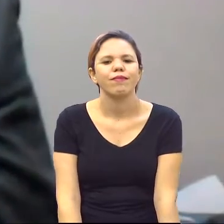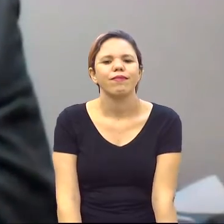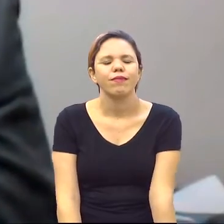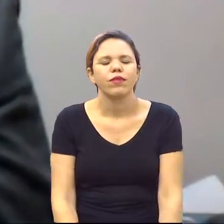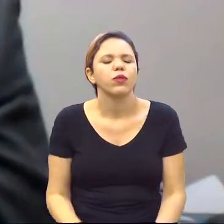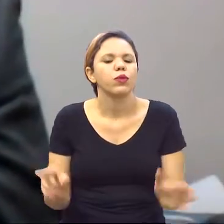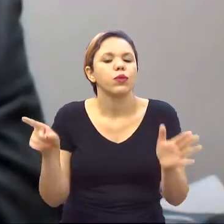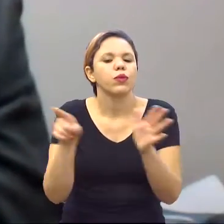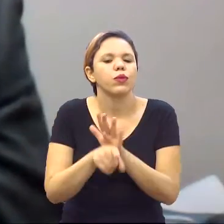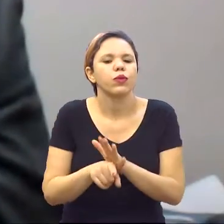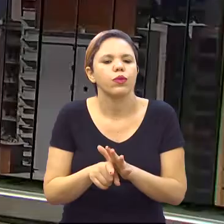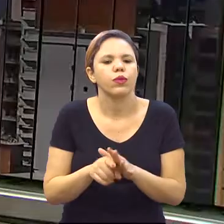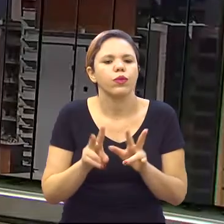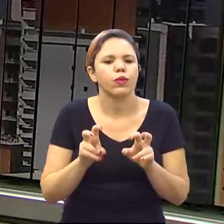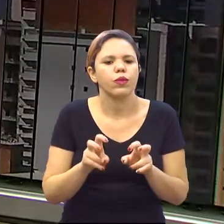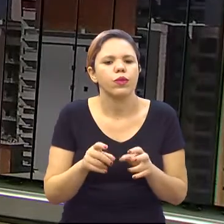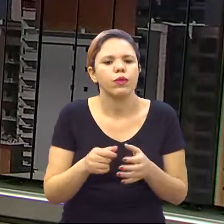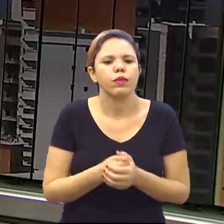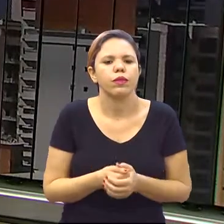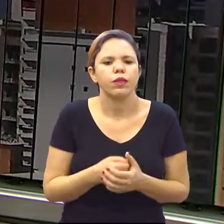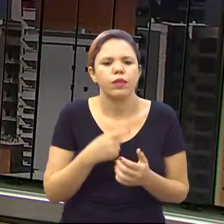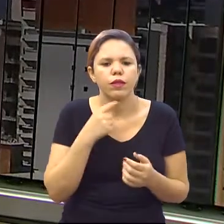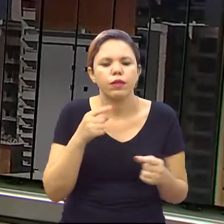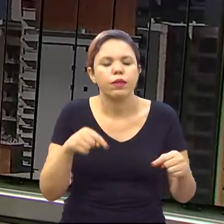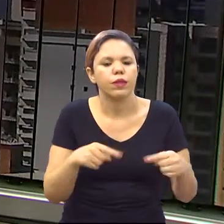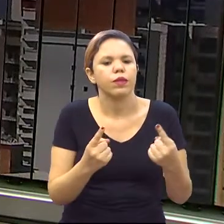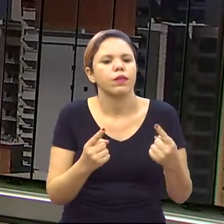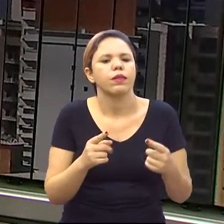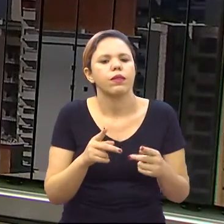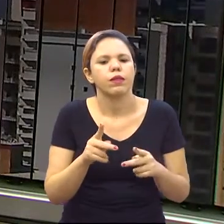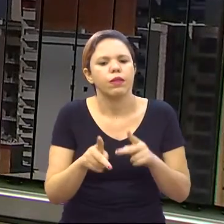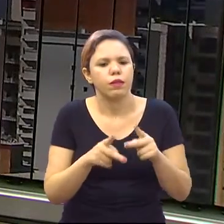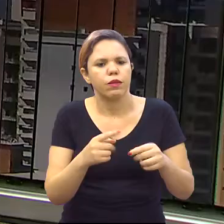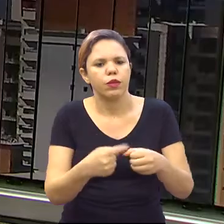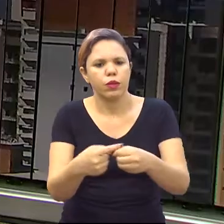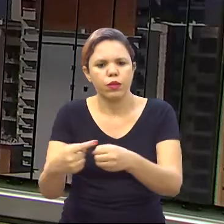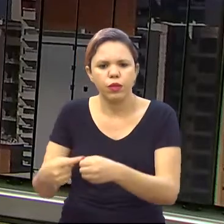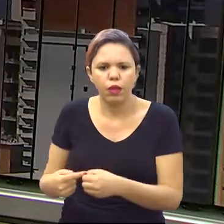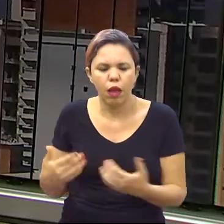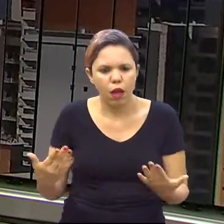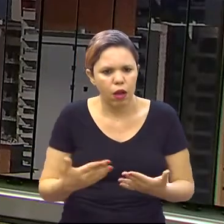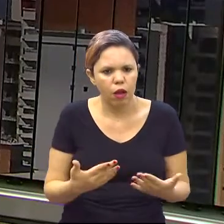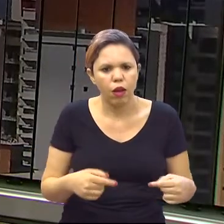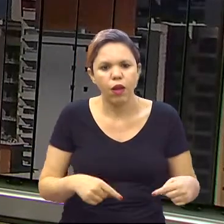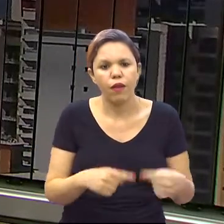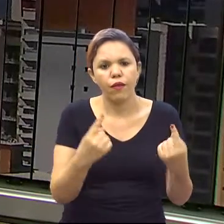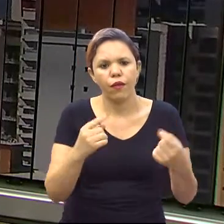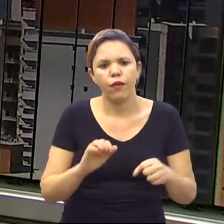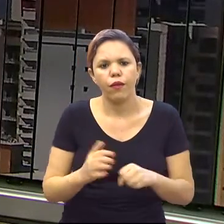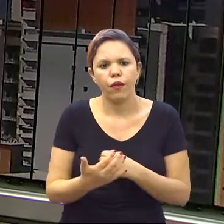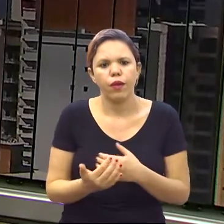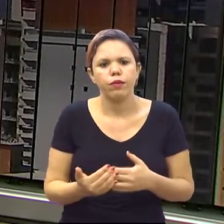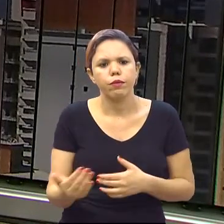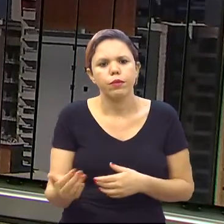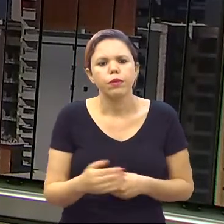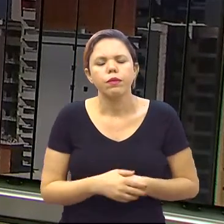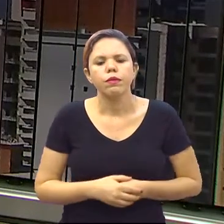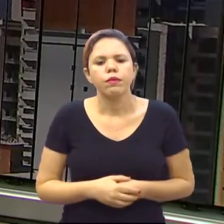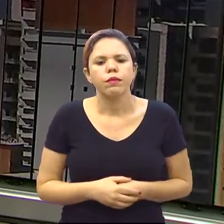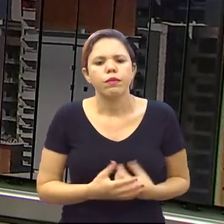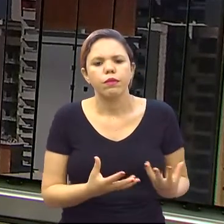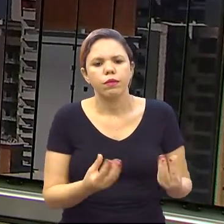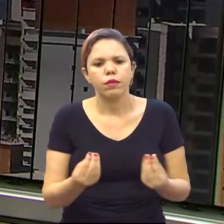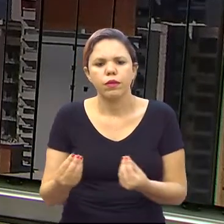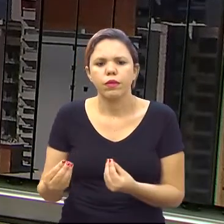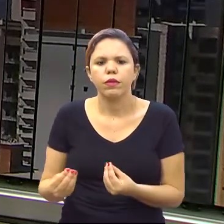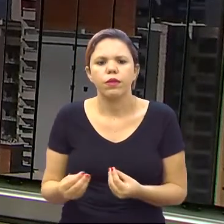pergunta, diante de tudo que você disse, Laós, fica um grande desafio para os municípios. Nós estamos aí no enfrentamento à pandemia da Covid-19